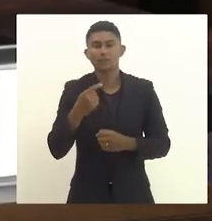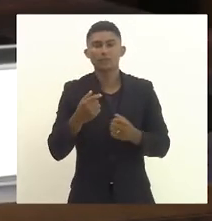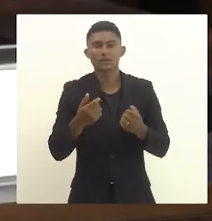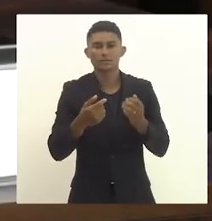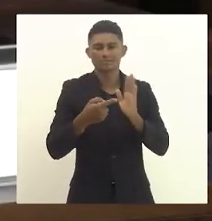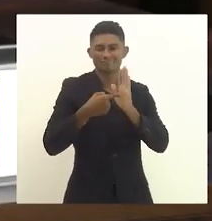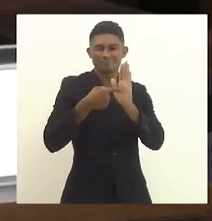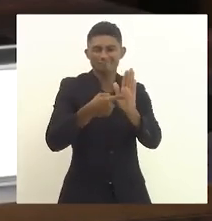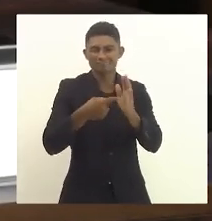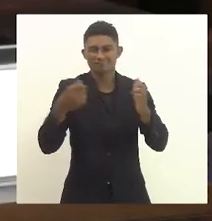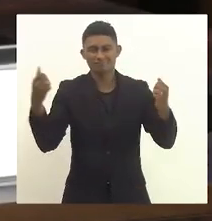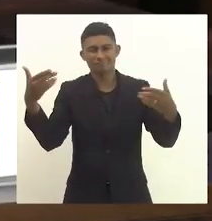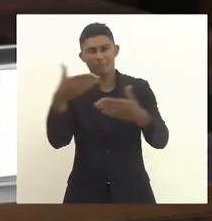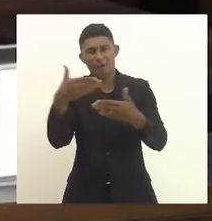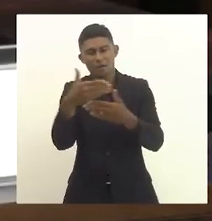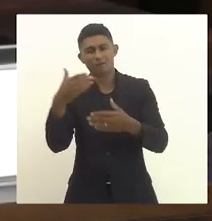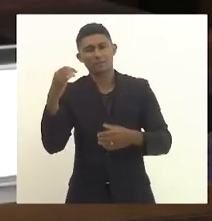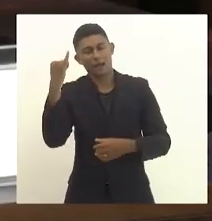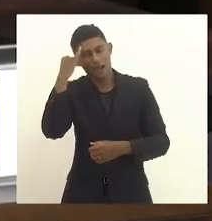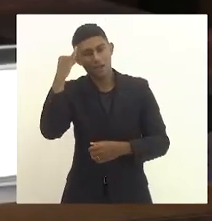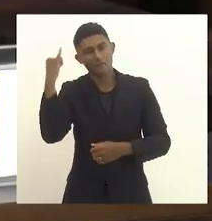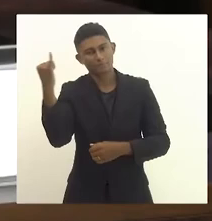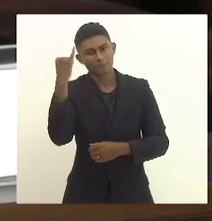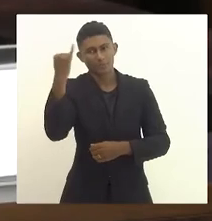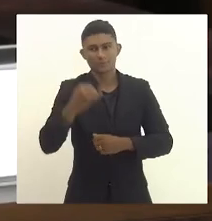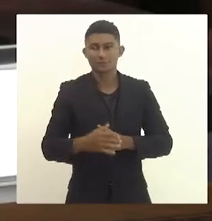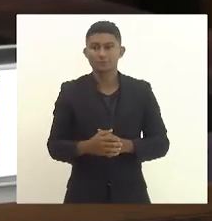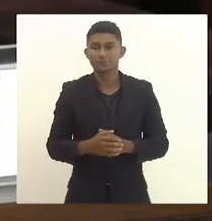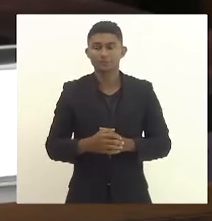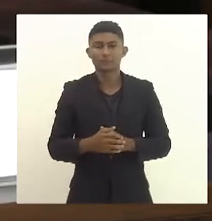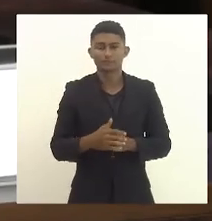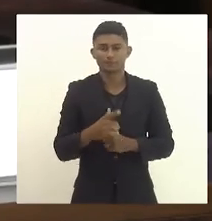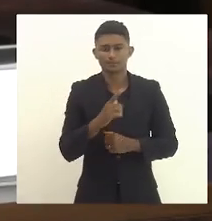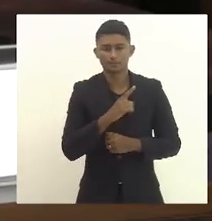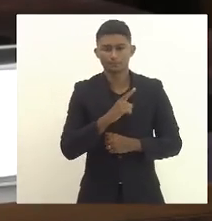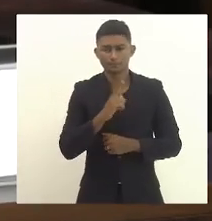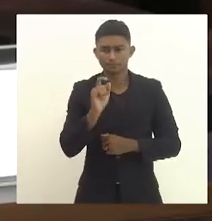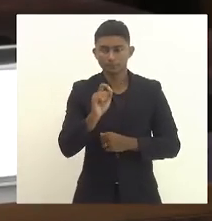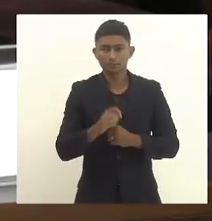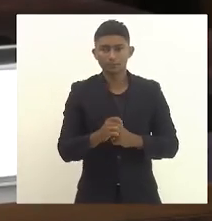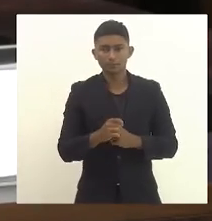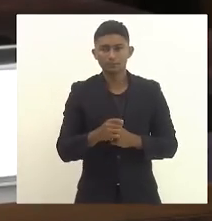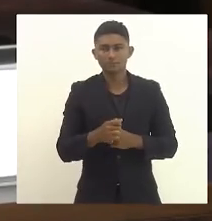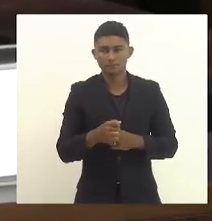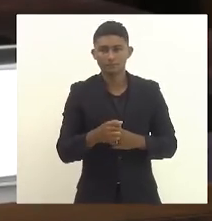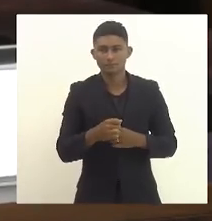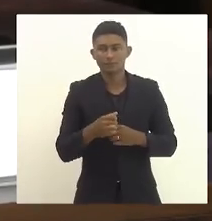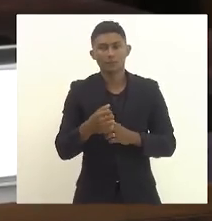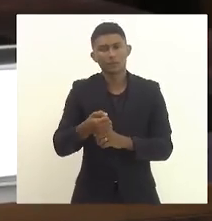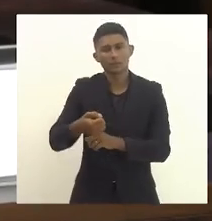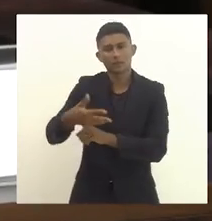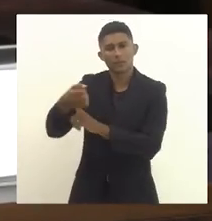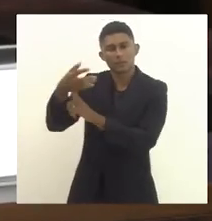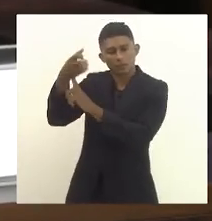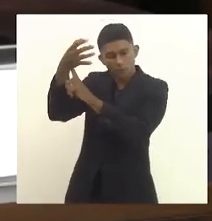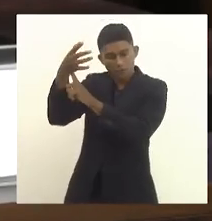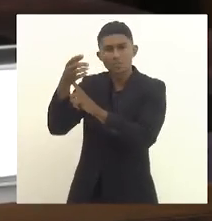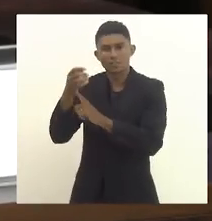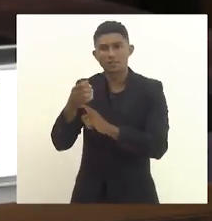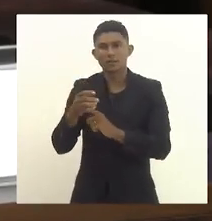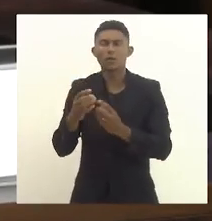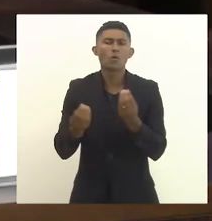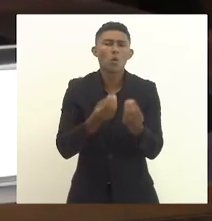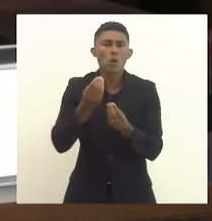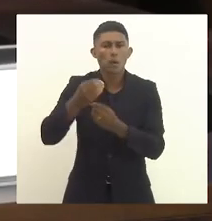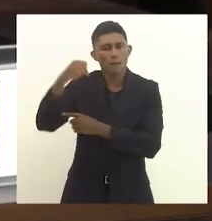que eu acho que vai ser necessária. Nós vimos aqui vários casos, um caso, por exemplo, de tecnologia de cobertura a partir da iluminação pública.